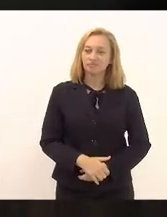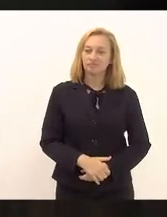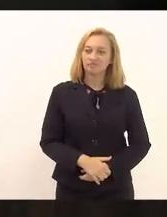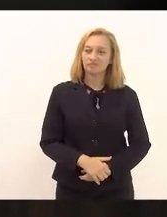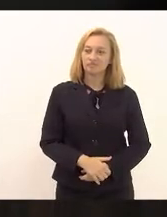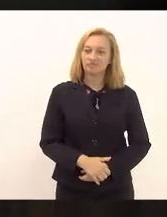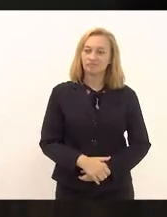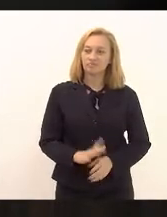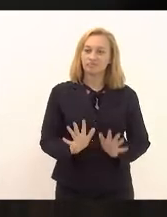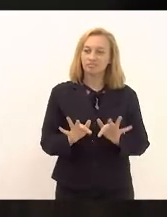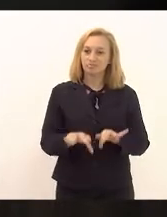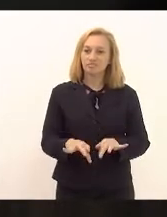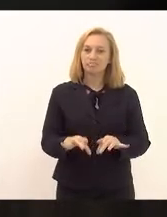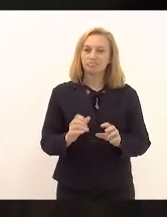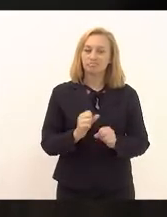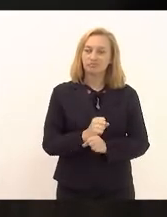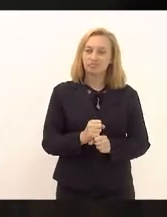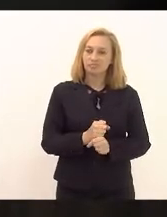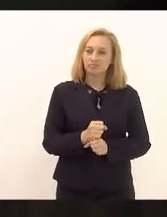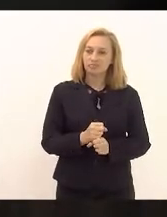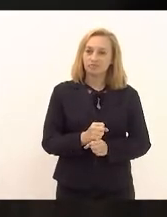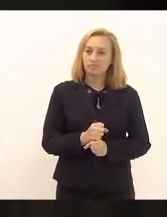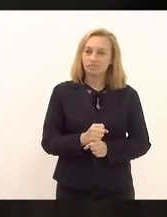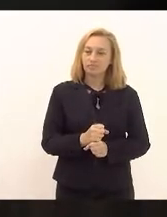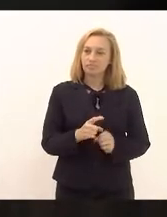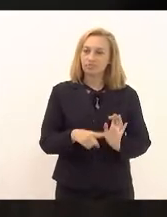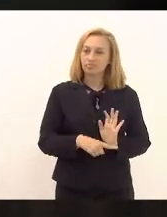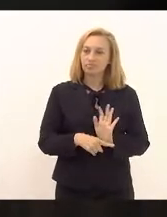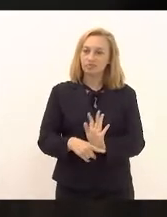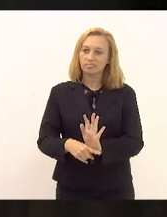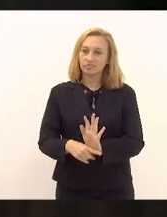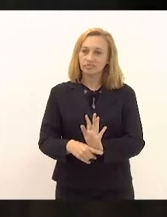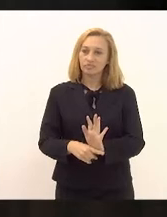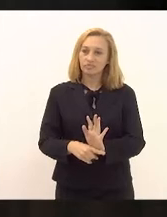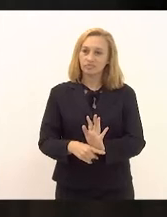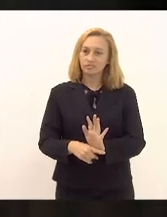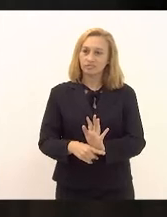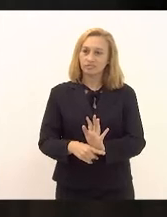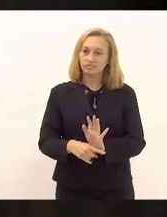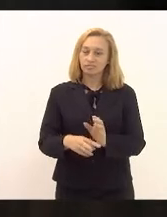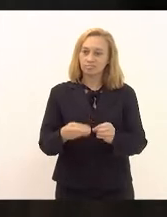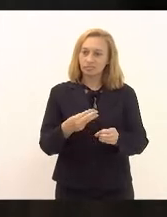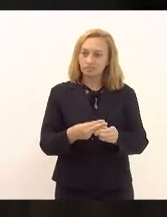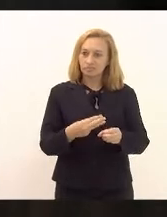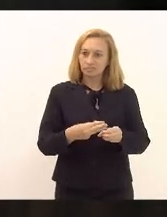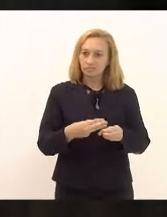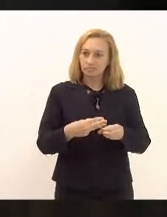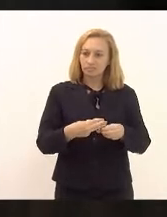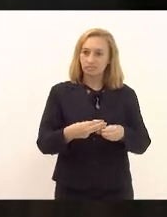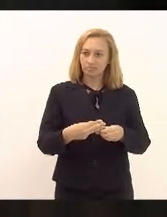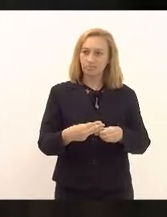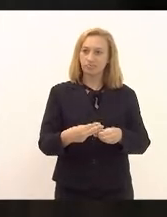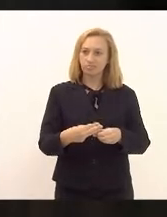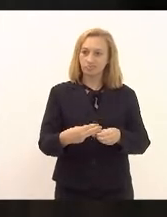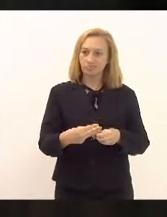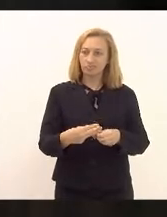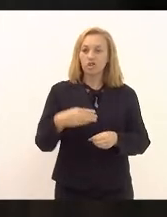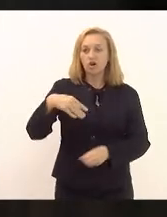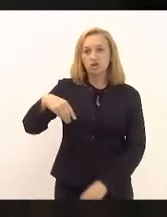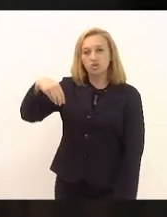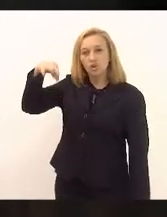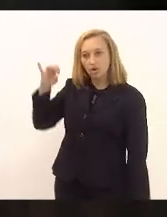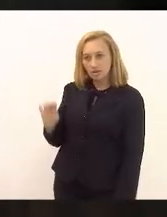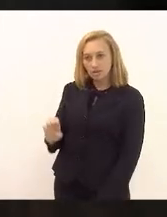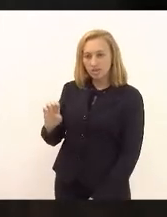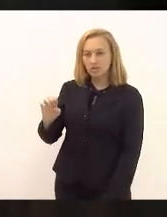aqui, no final do ano, uma ajuda para um consórcio de municípios da região norte e noroeste em relação